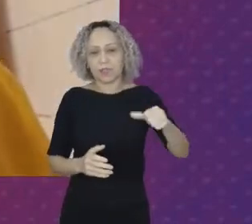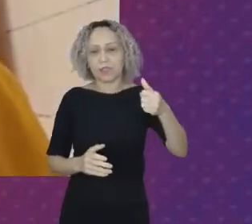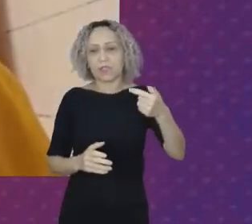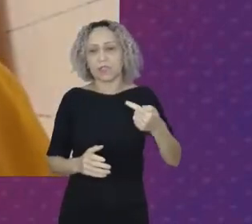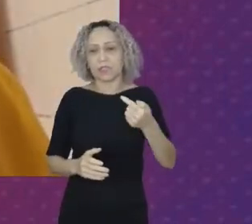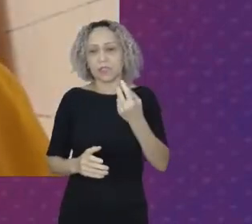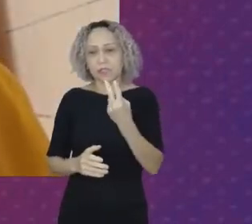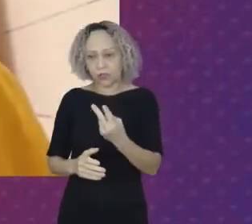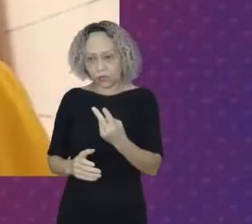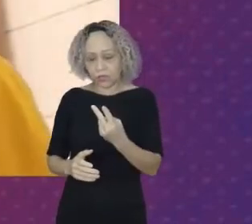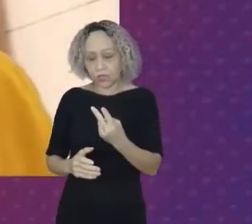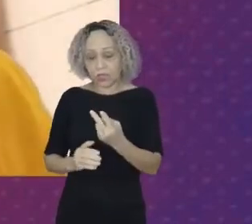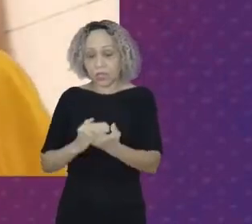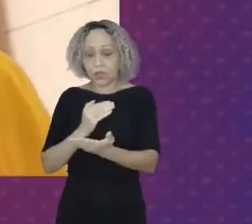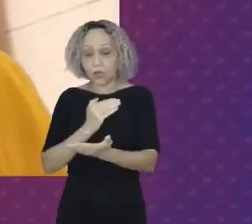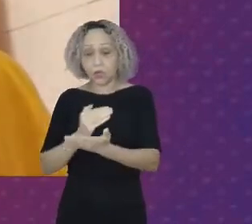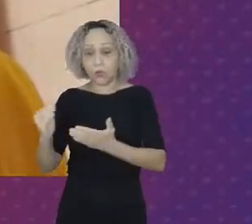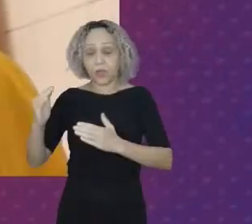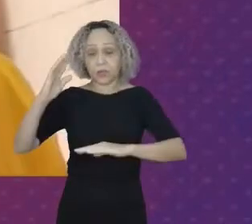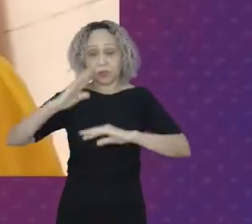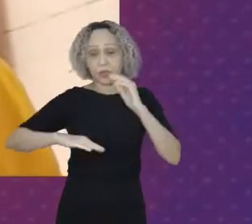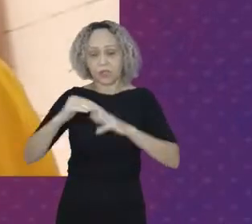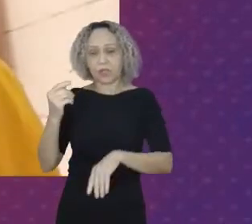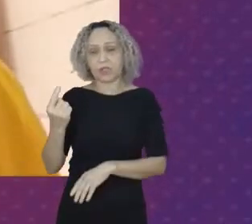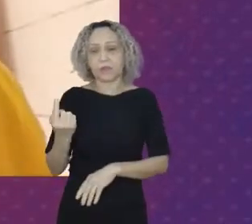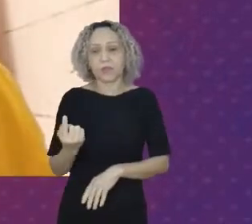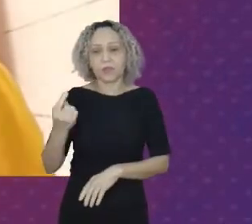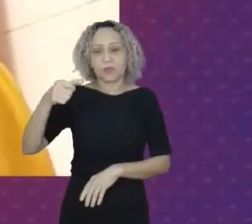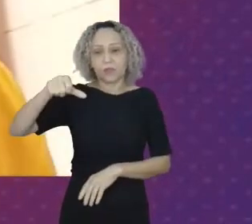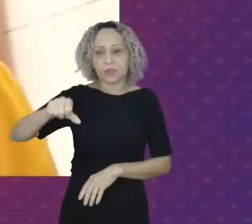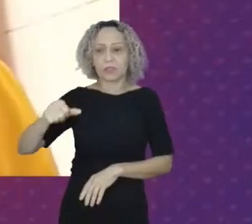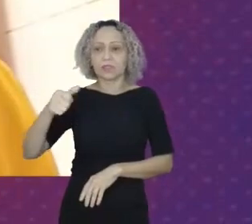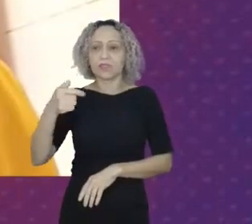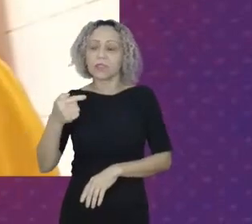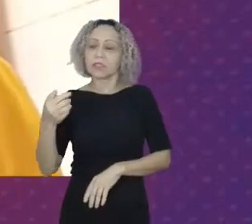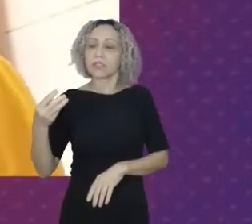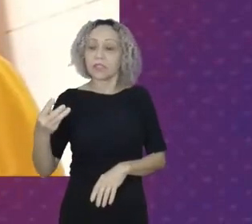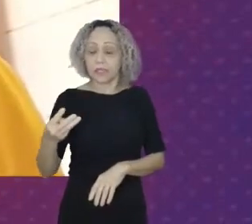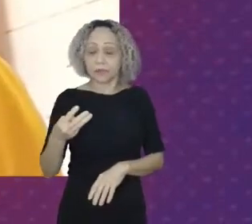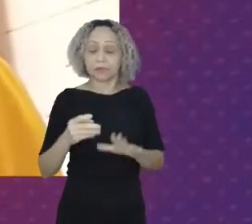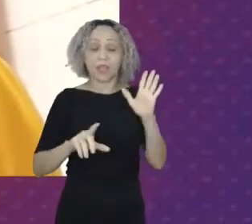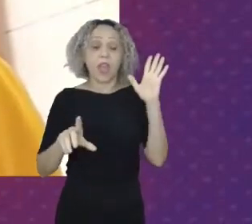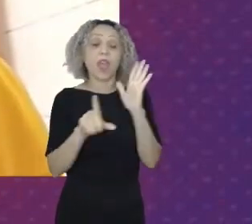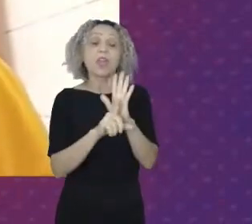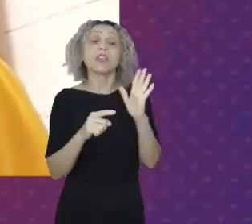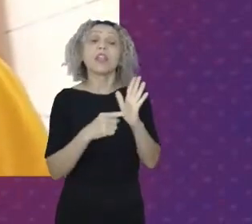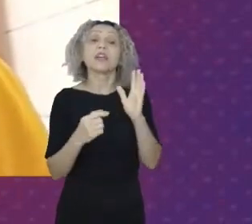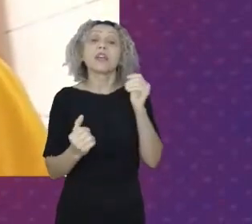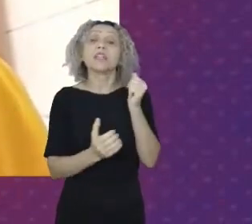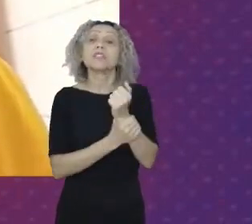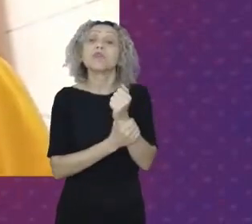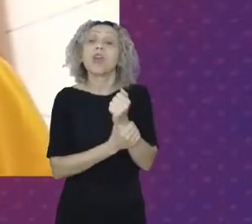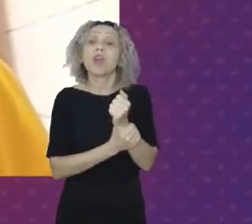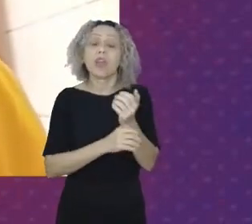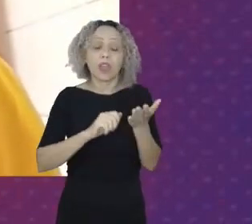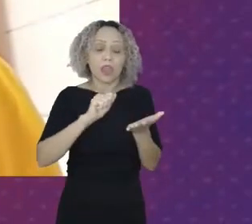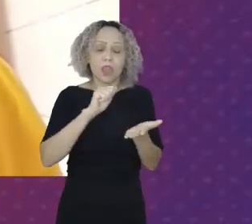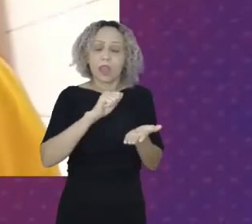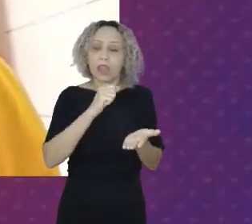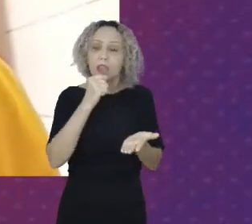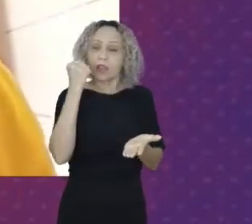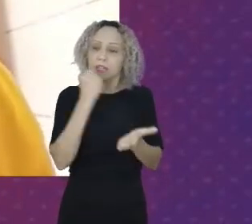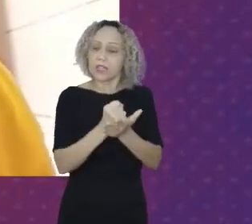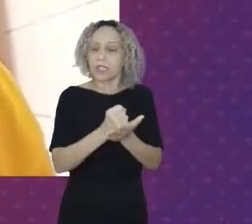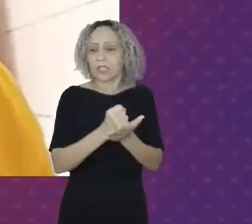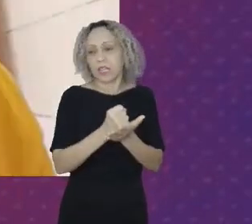de 1973. Essa lei garantiu a carteira assinada e a inclusão na Previdência Social,